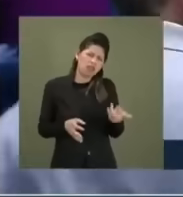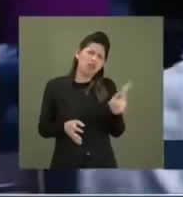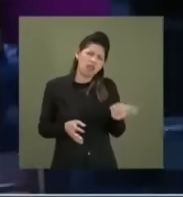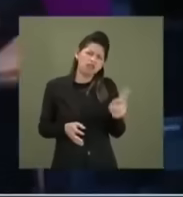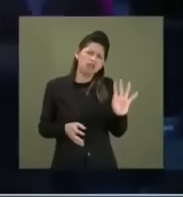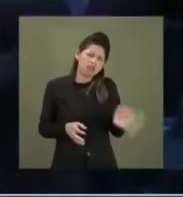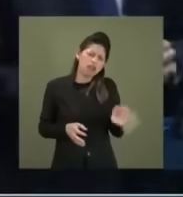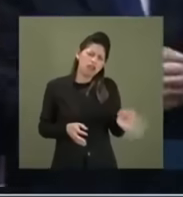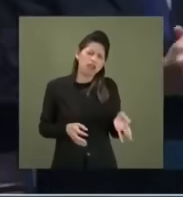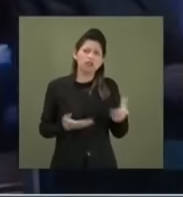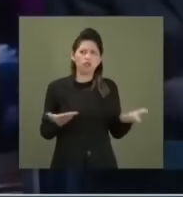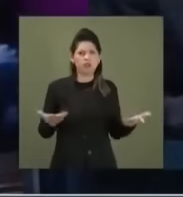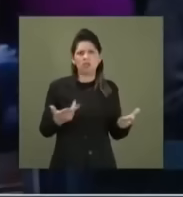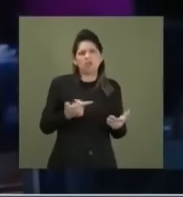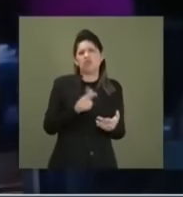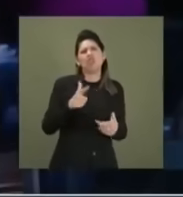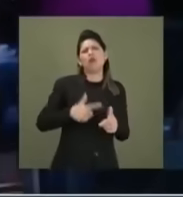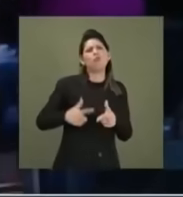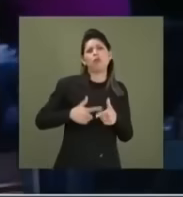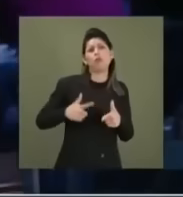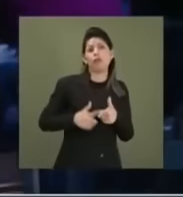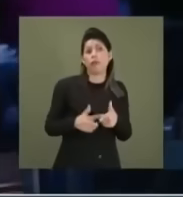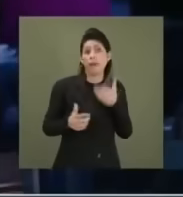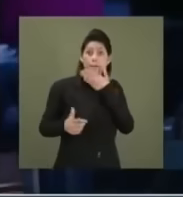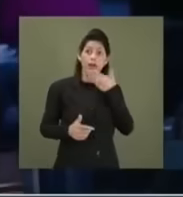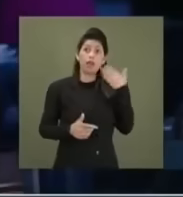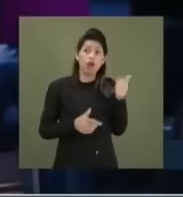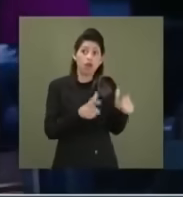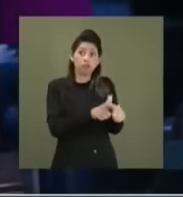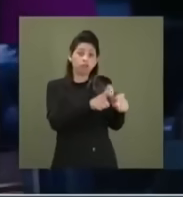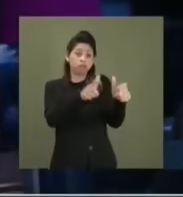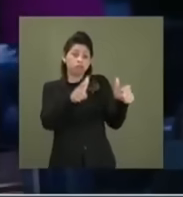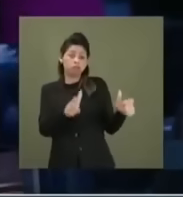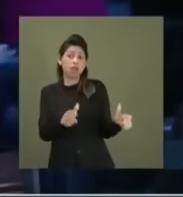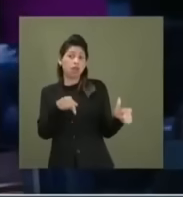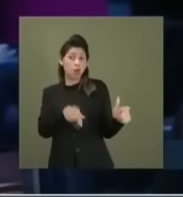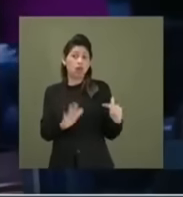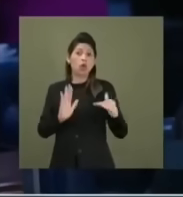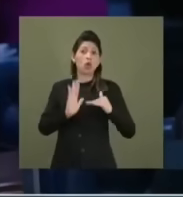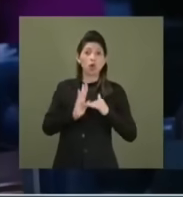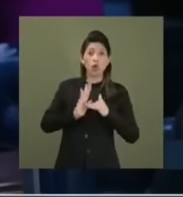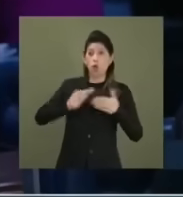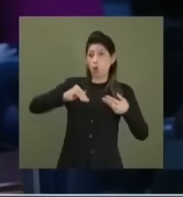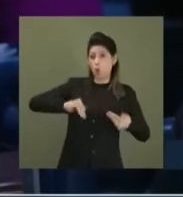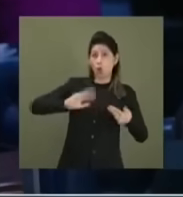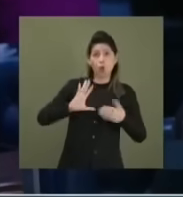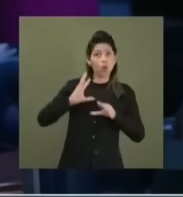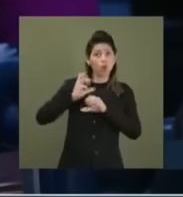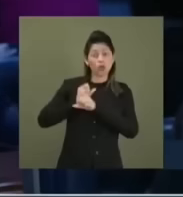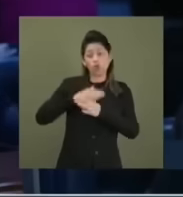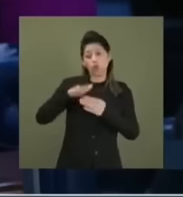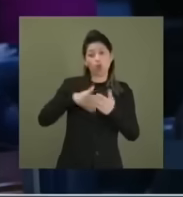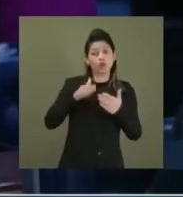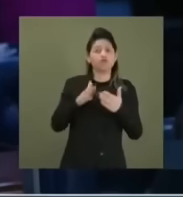da República, Juarez Tavares, nós dois, nas pontas. E eu disse, eu